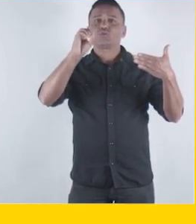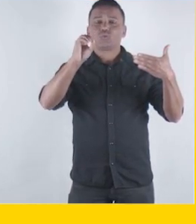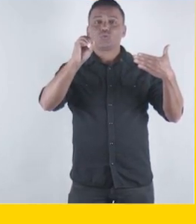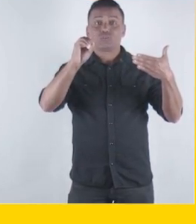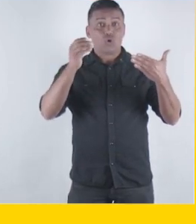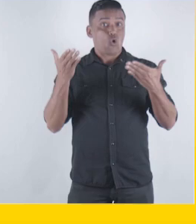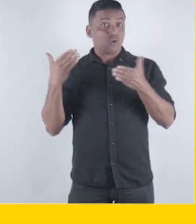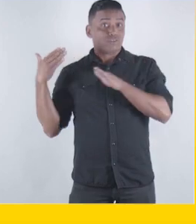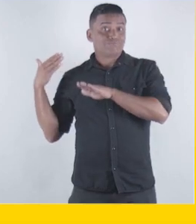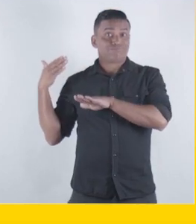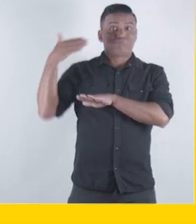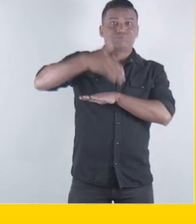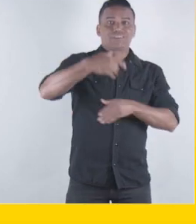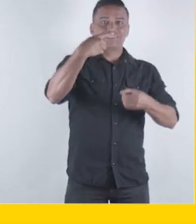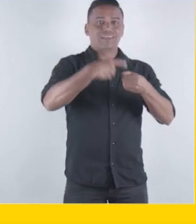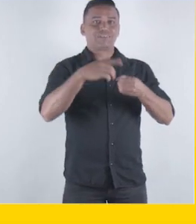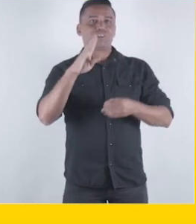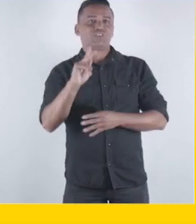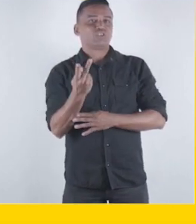que fazer